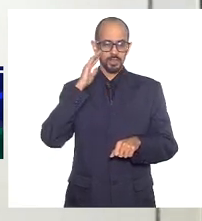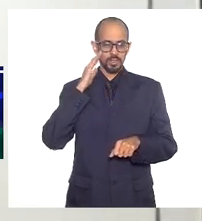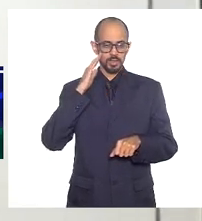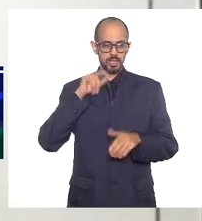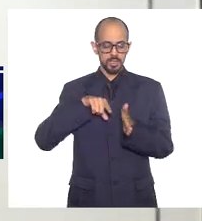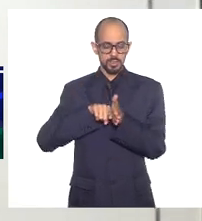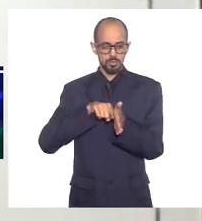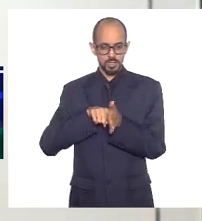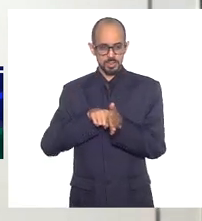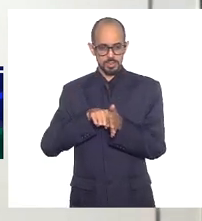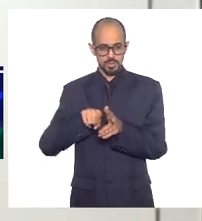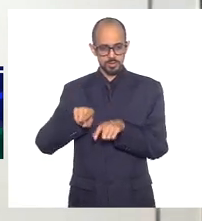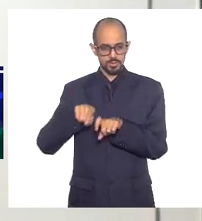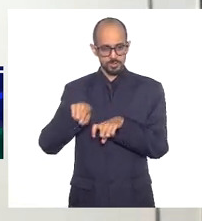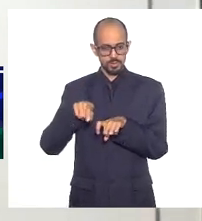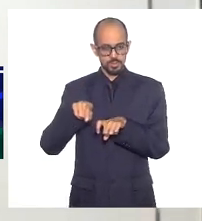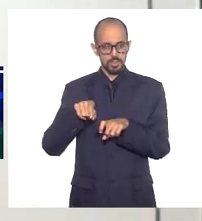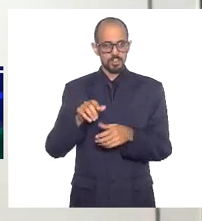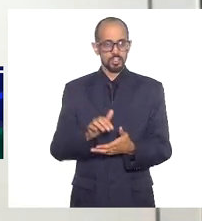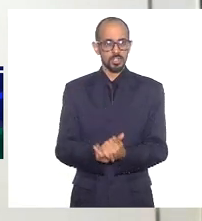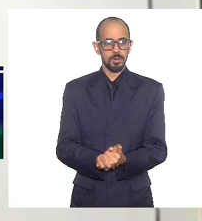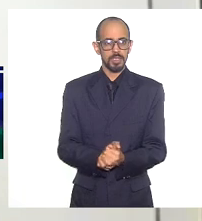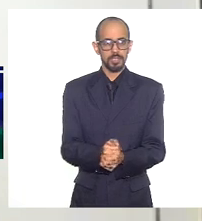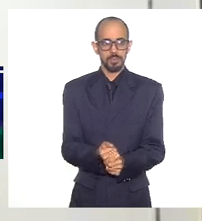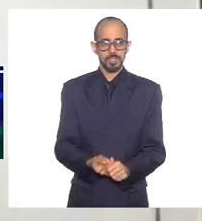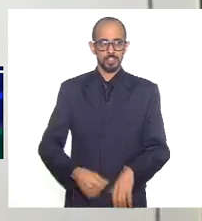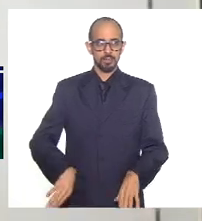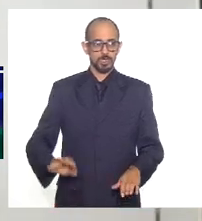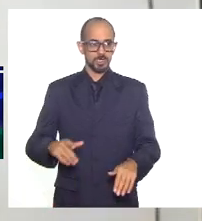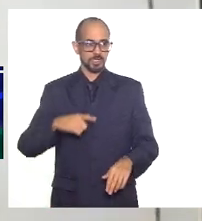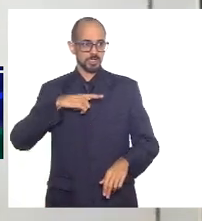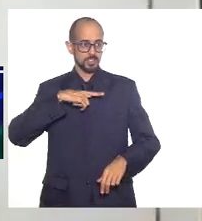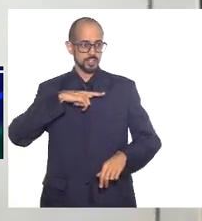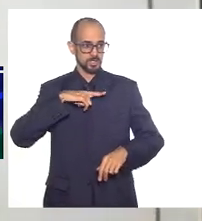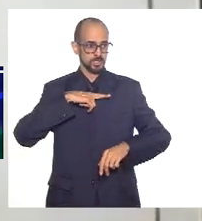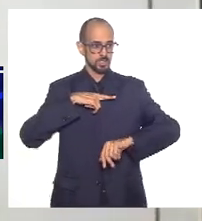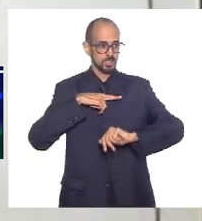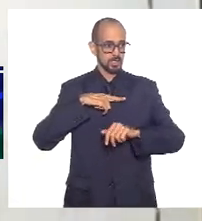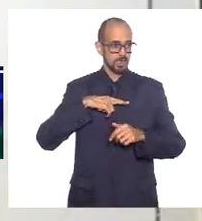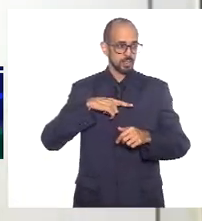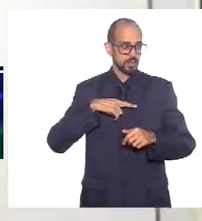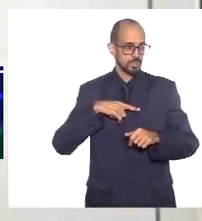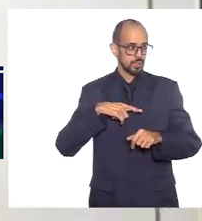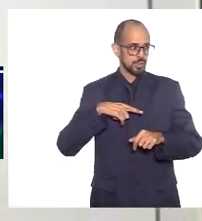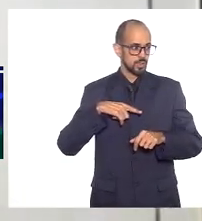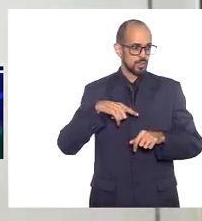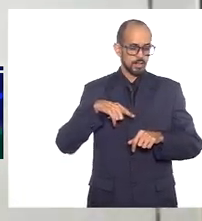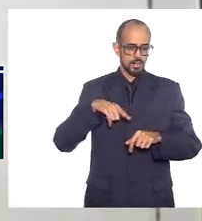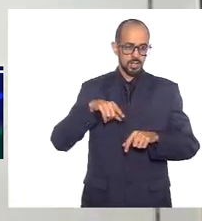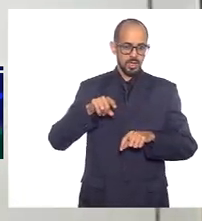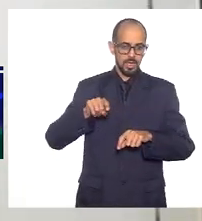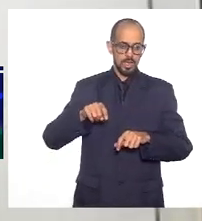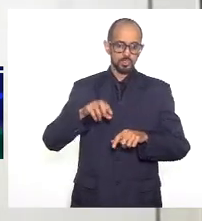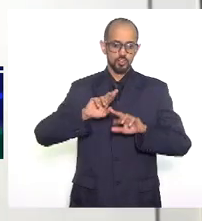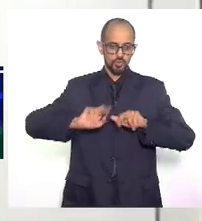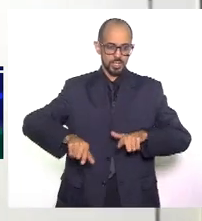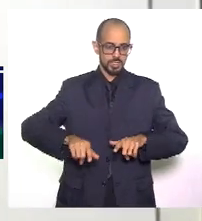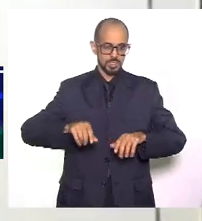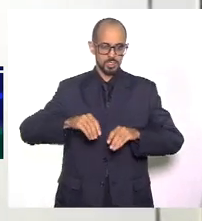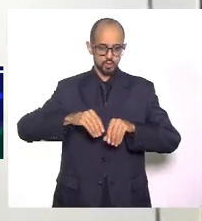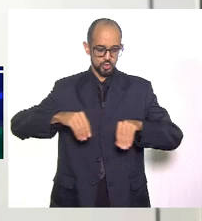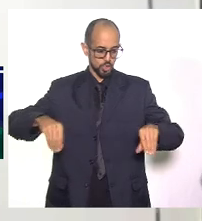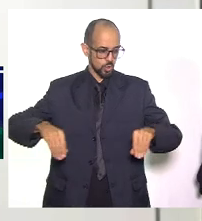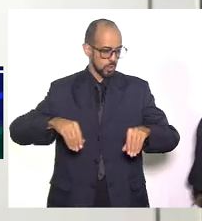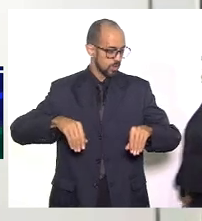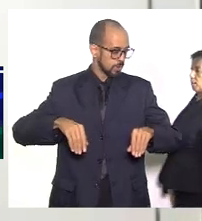agropecuária e desenvolvimento rural do estado do Rio de Janeiro a gente tem situação em diferentes regiões onde temos diferenças de solo diferenças de